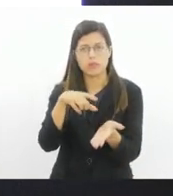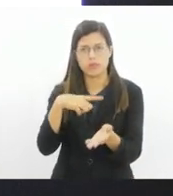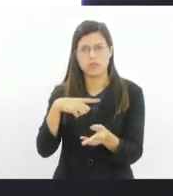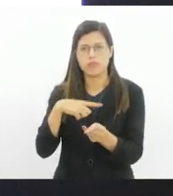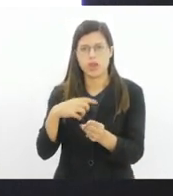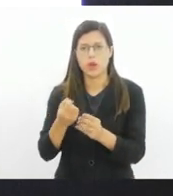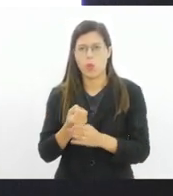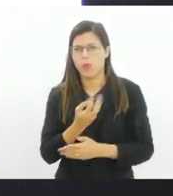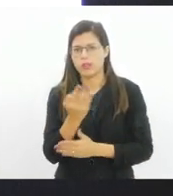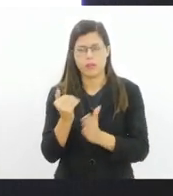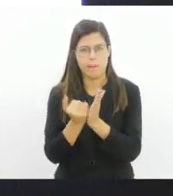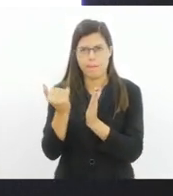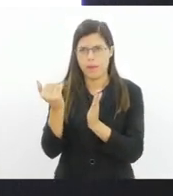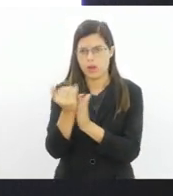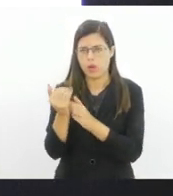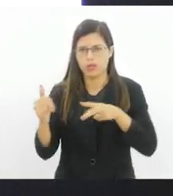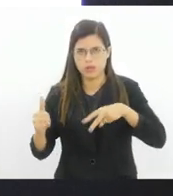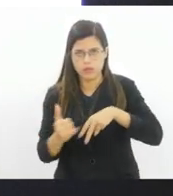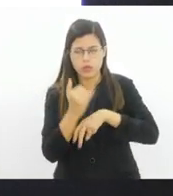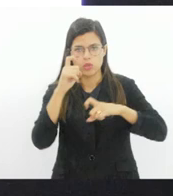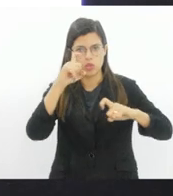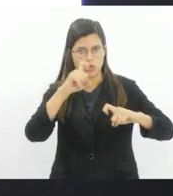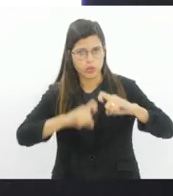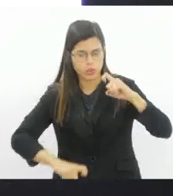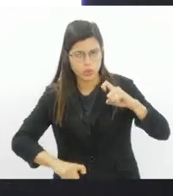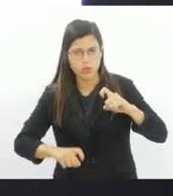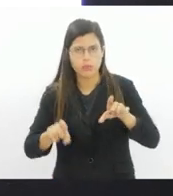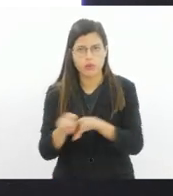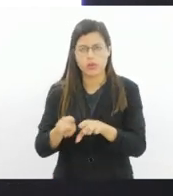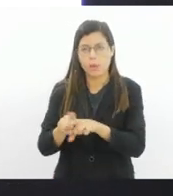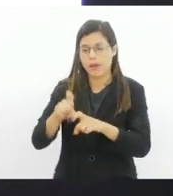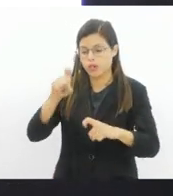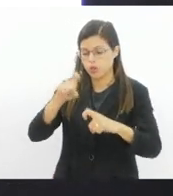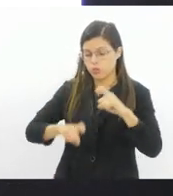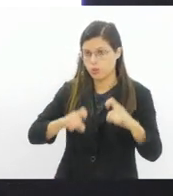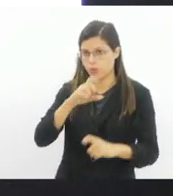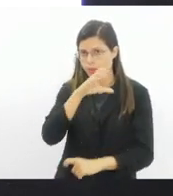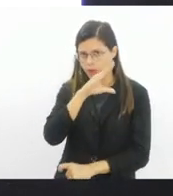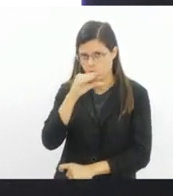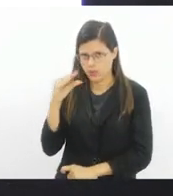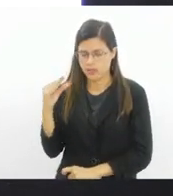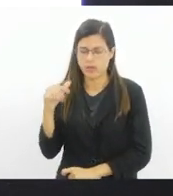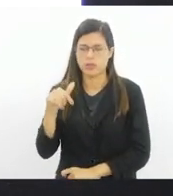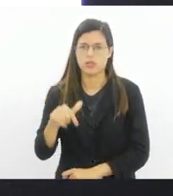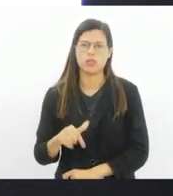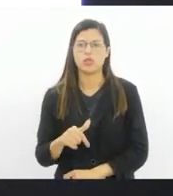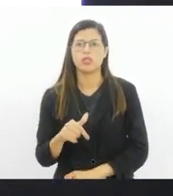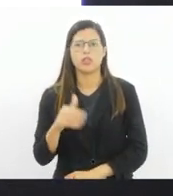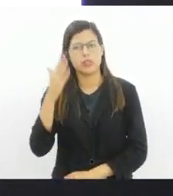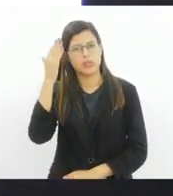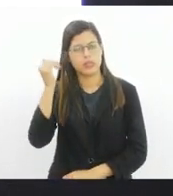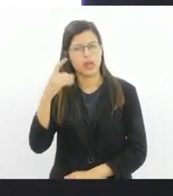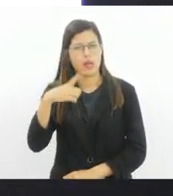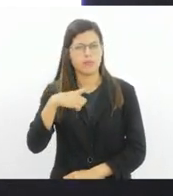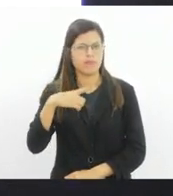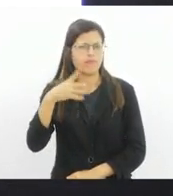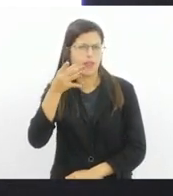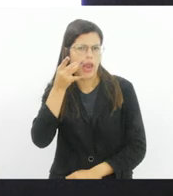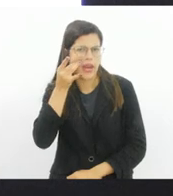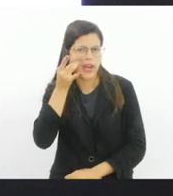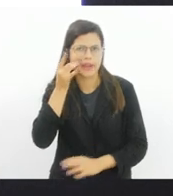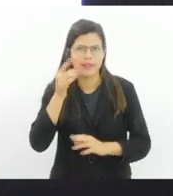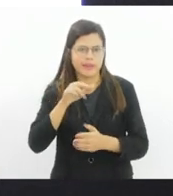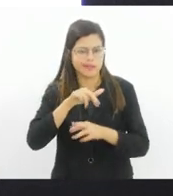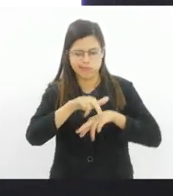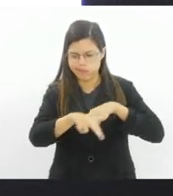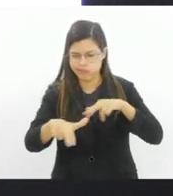de vítimas, tanto de estupro quanto de estupro de vulnerável. Mas a gente sabe que nós temos realidades diferentes,